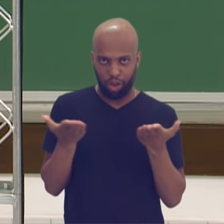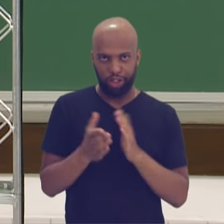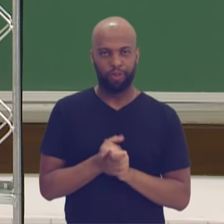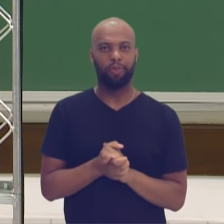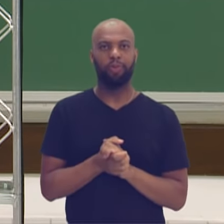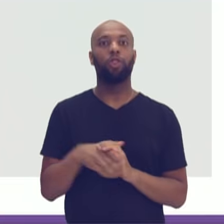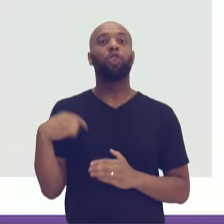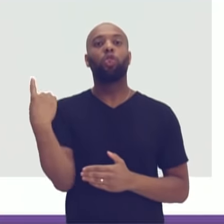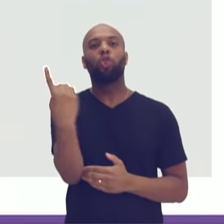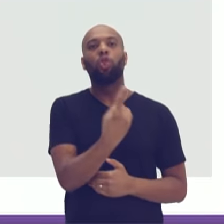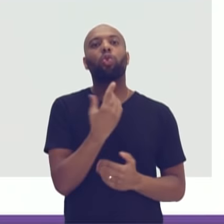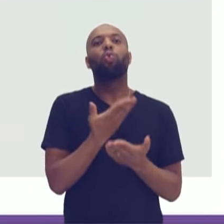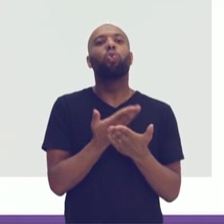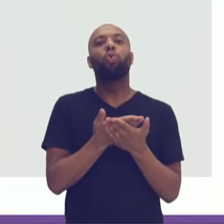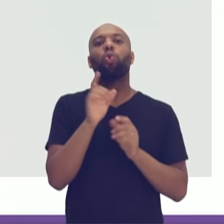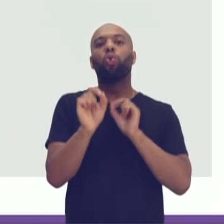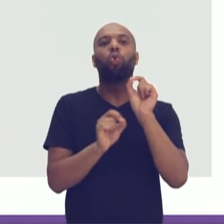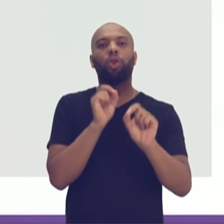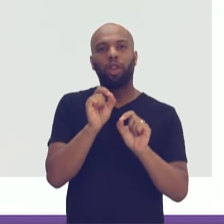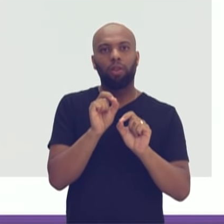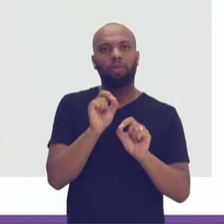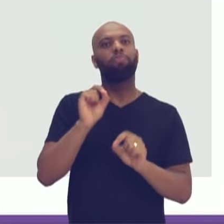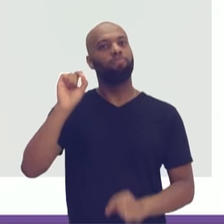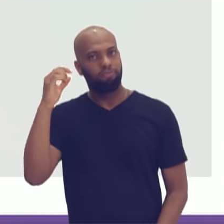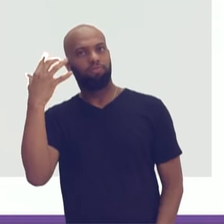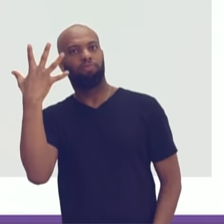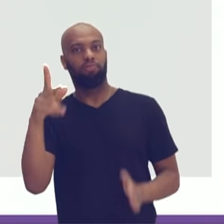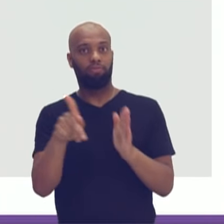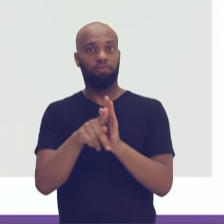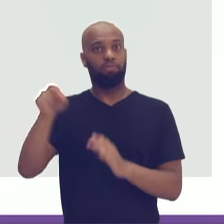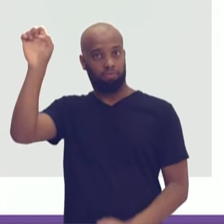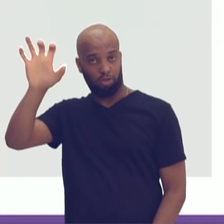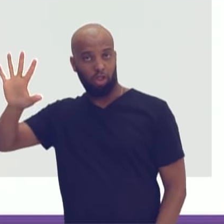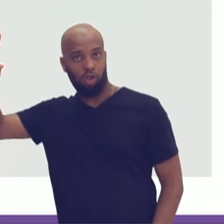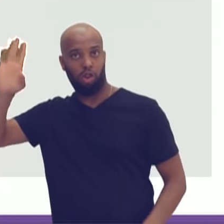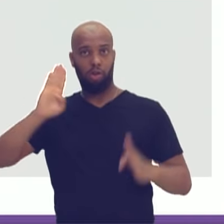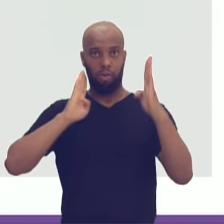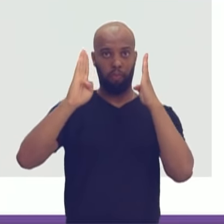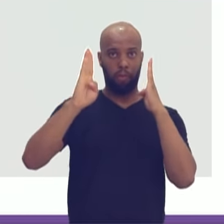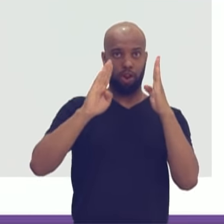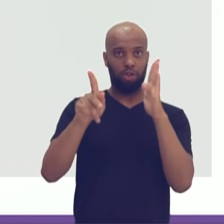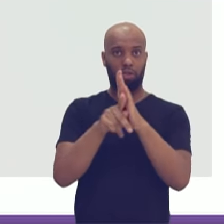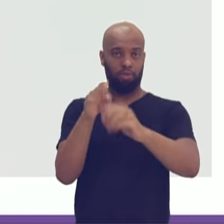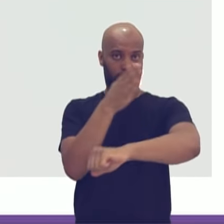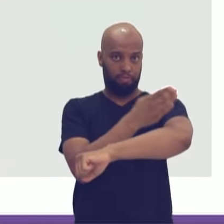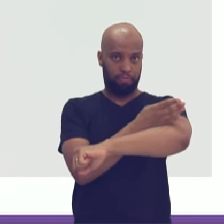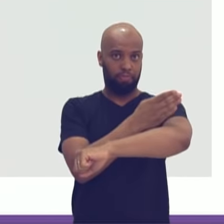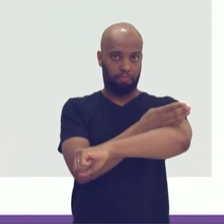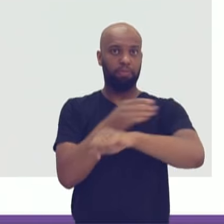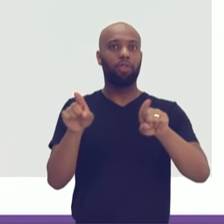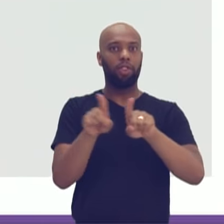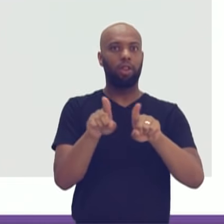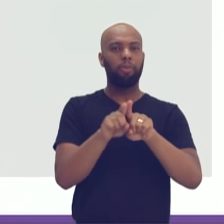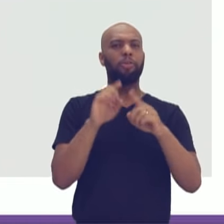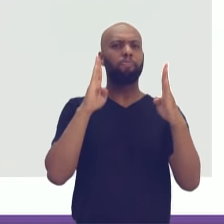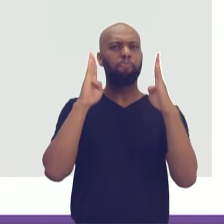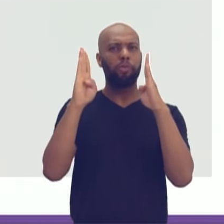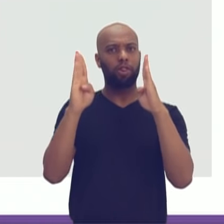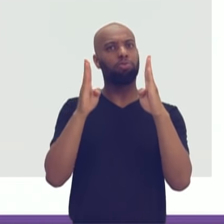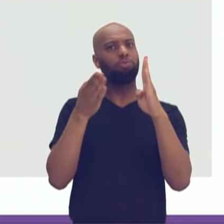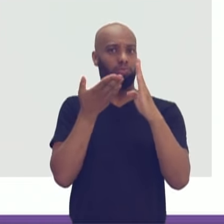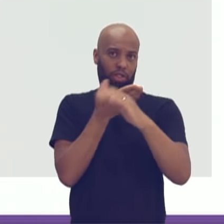gente viu o que estava acontecendo na Europa durante o período da Idade Média. E durante esse período da